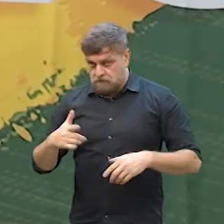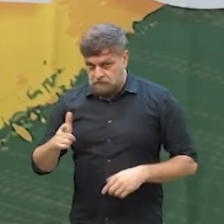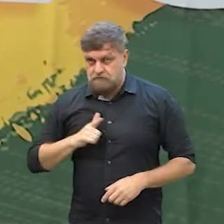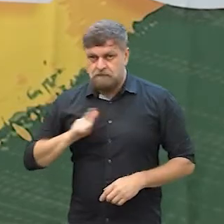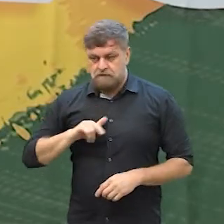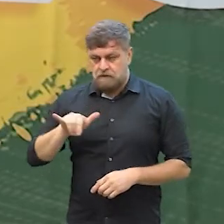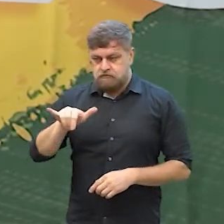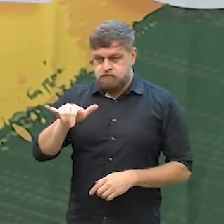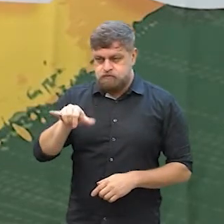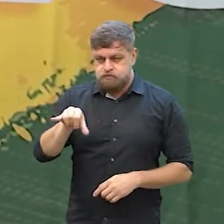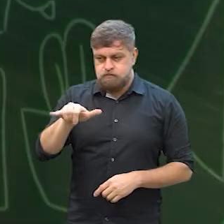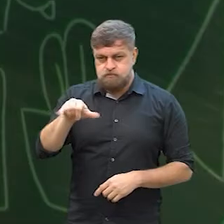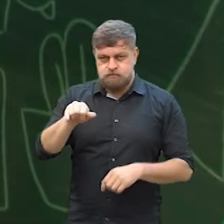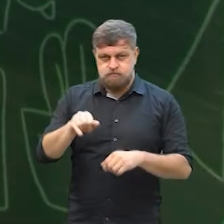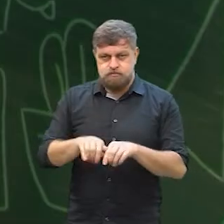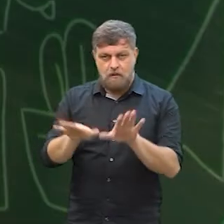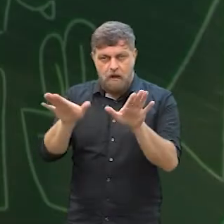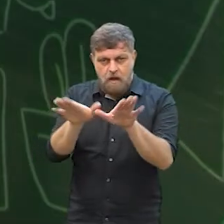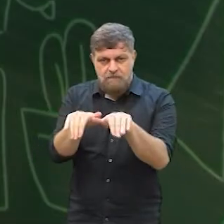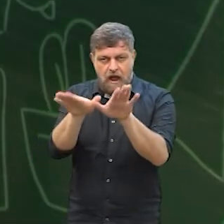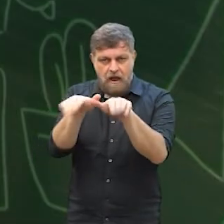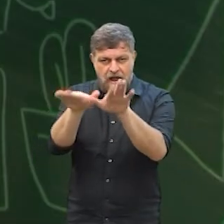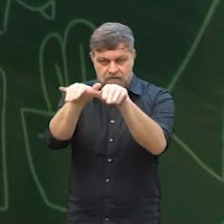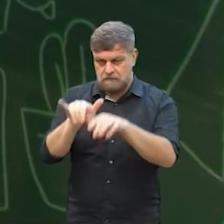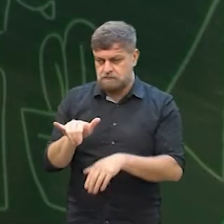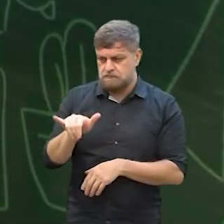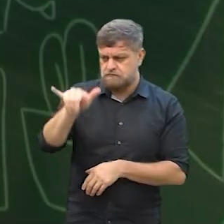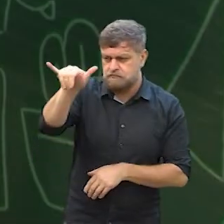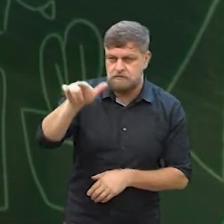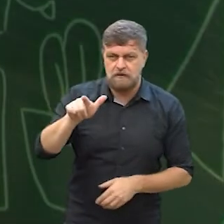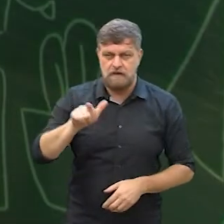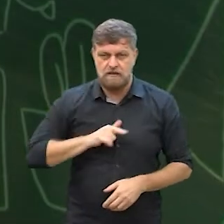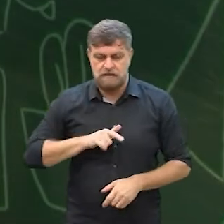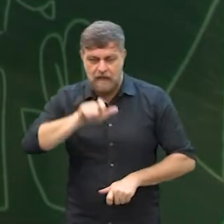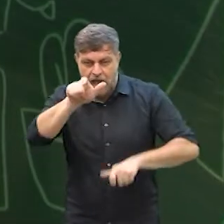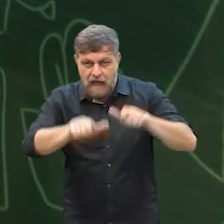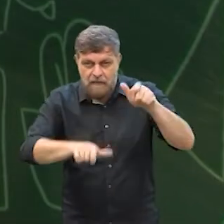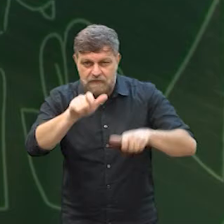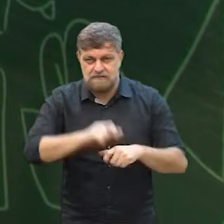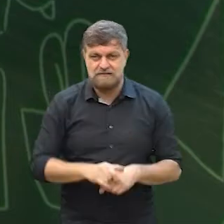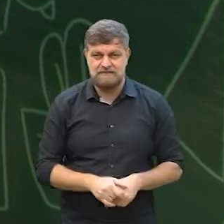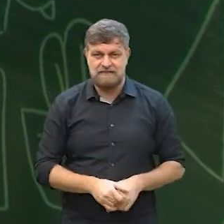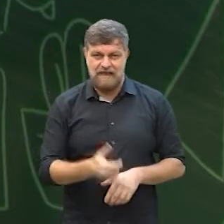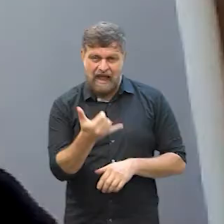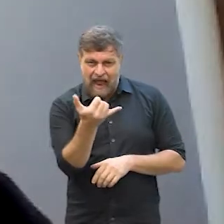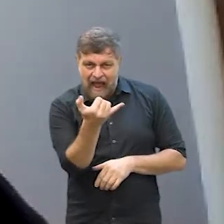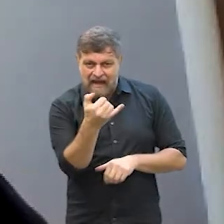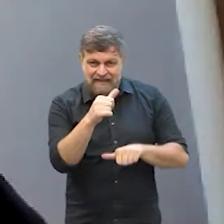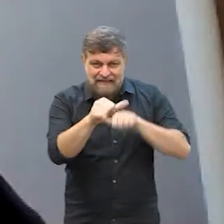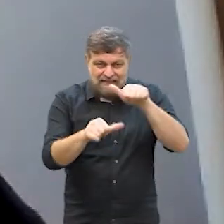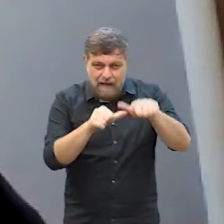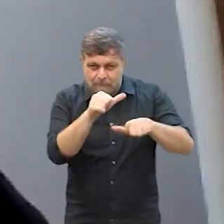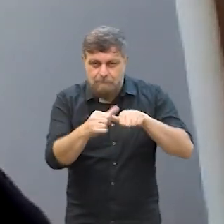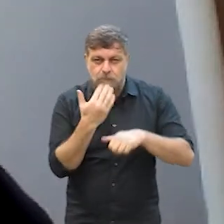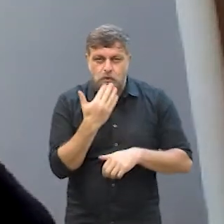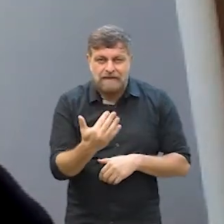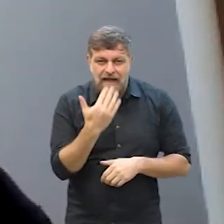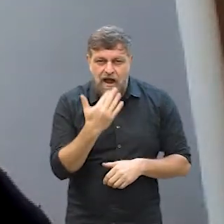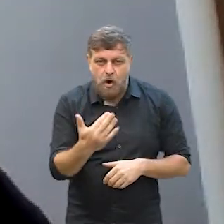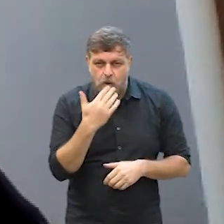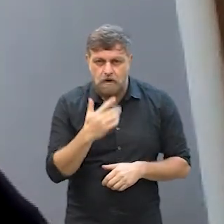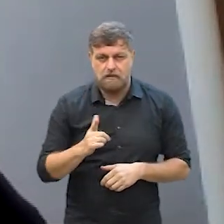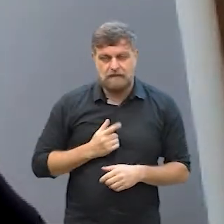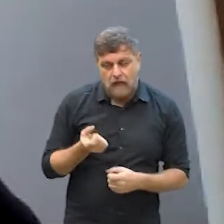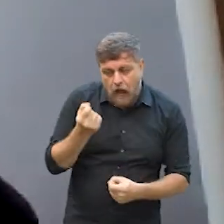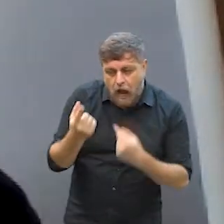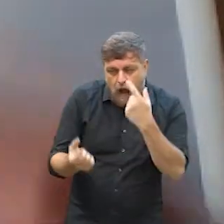o avião que bate asa, né? Tem alguns que escolheram a tal da caneca mágica, que muda de cor, né, conforme a temperatura.